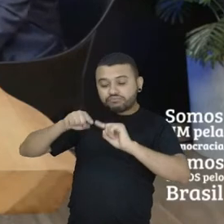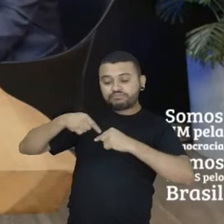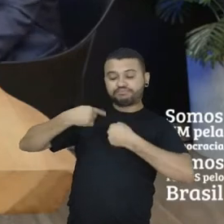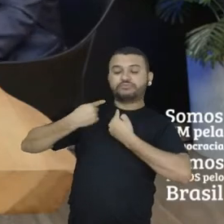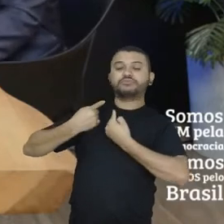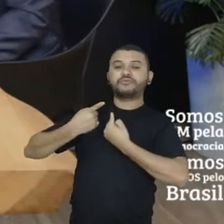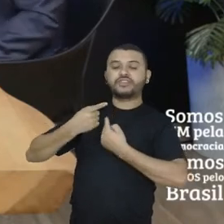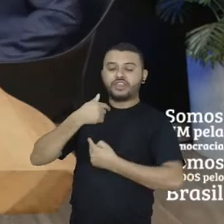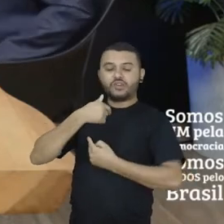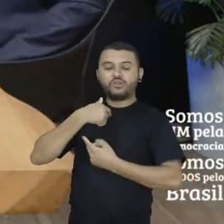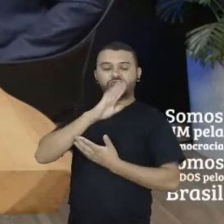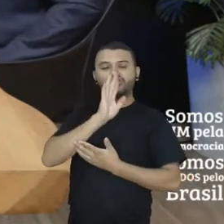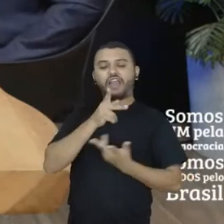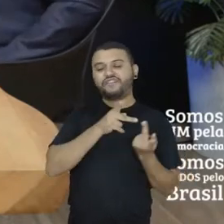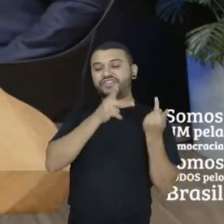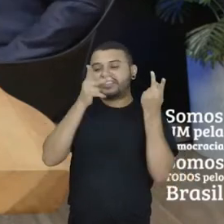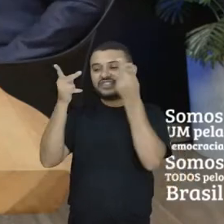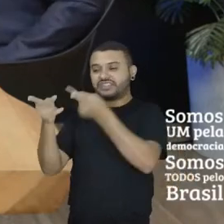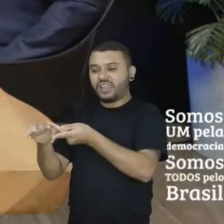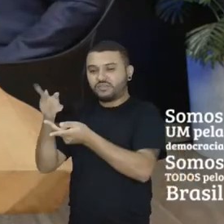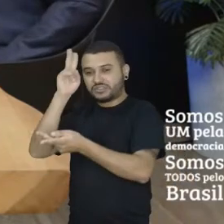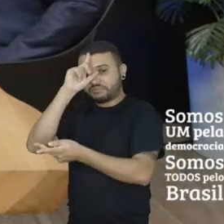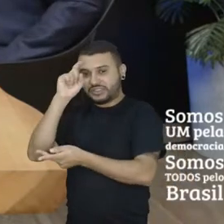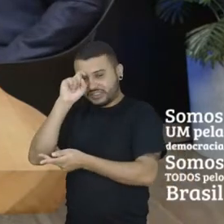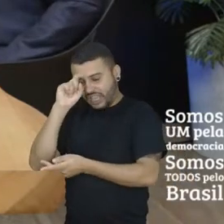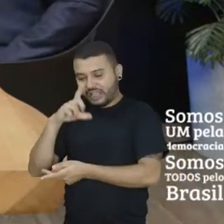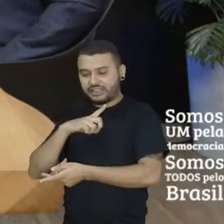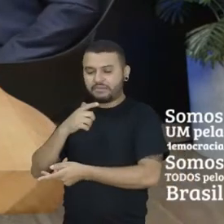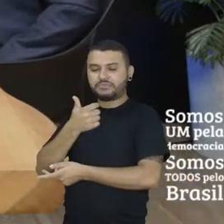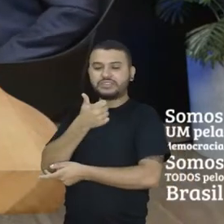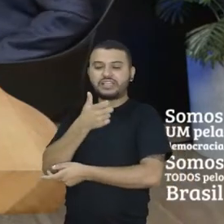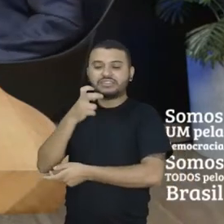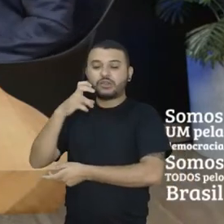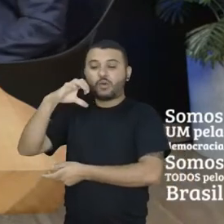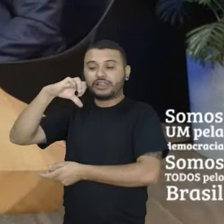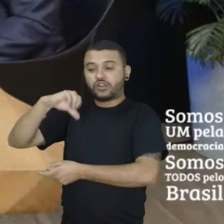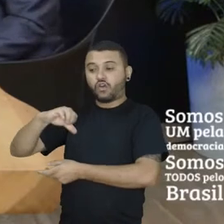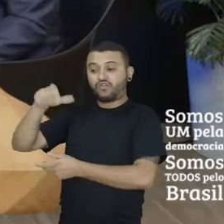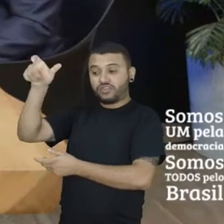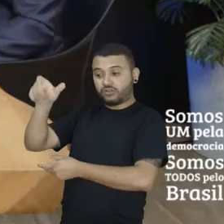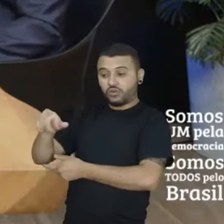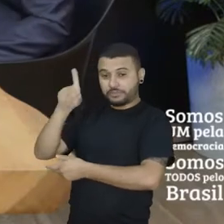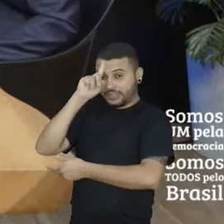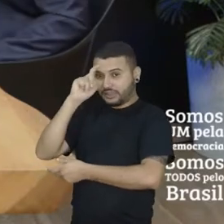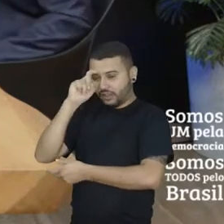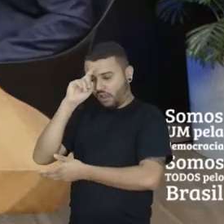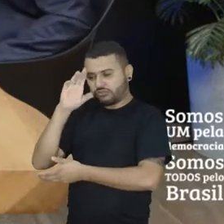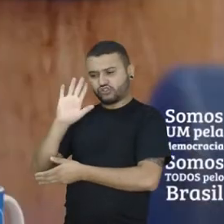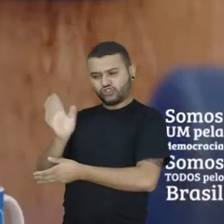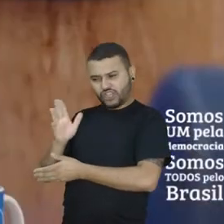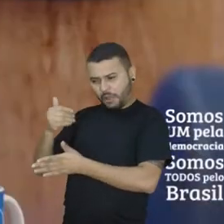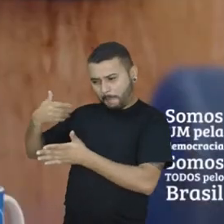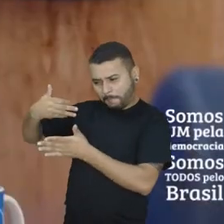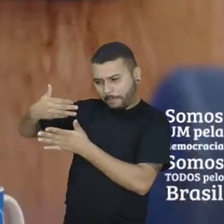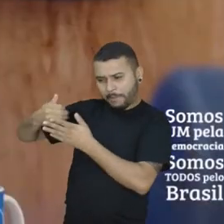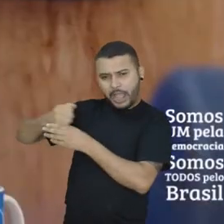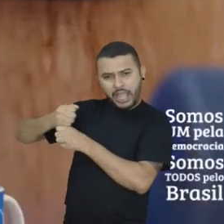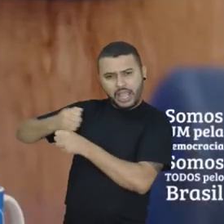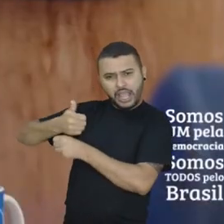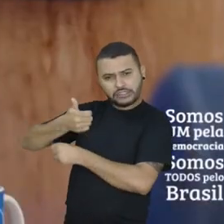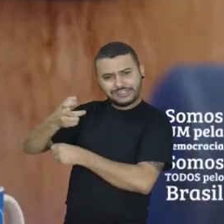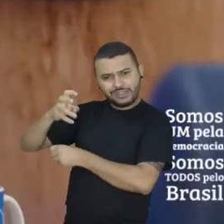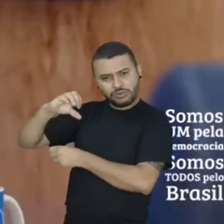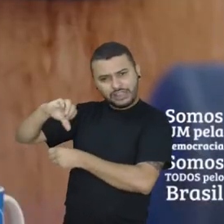de Guaratinguetá, que tem 159 anos de existência. E o provedor lá